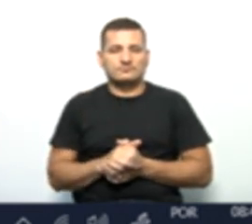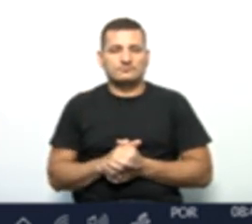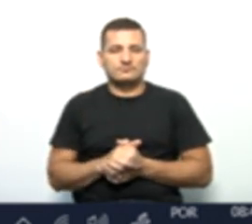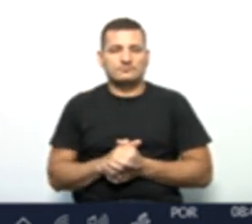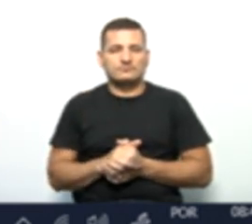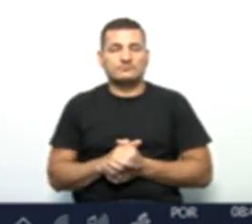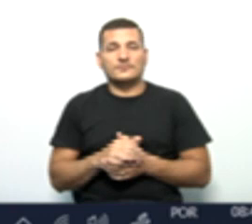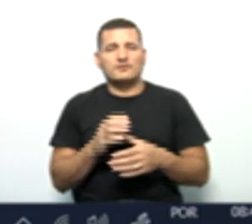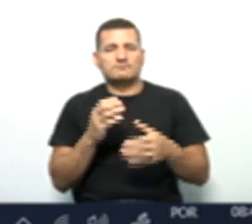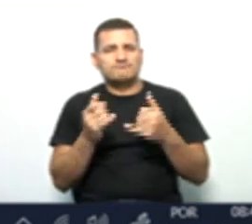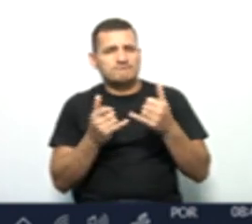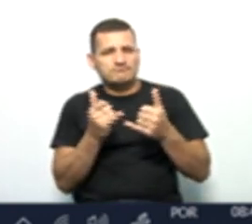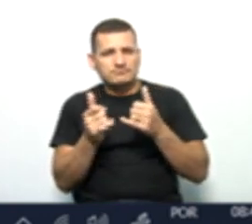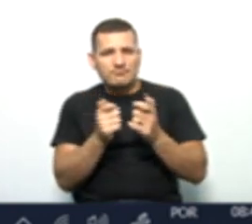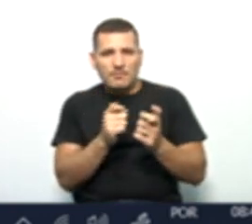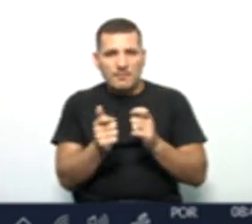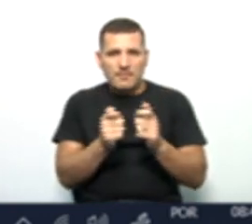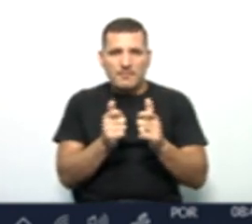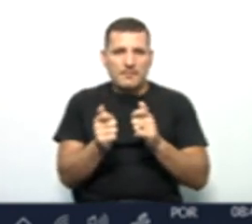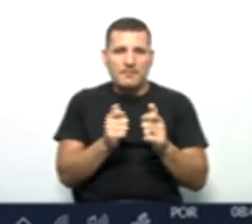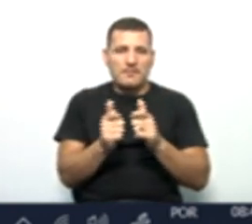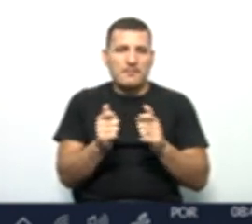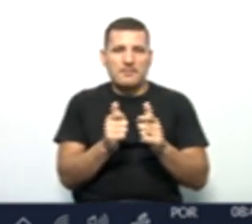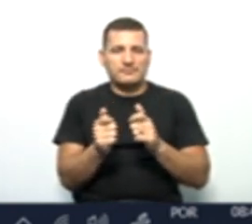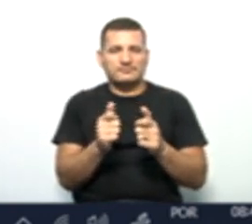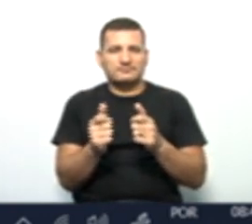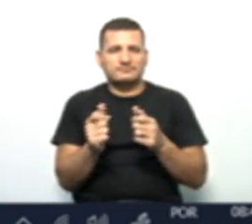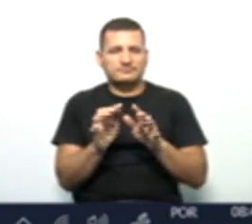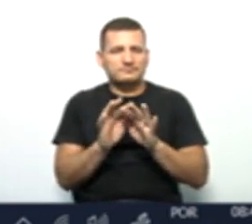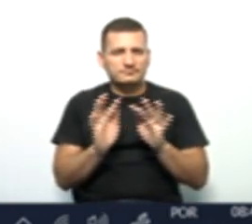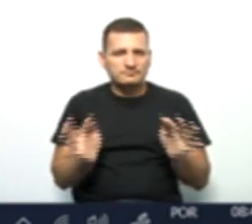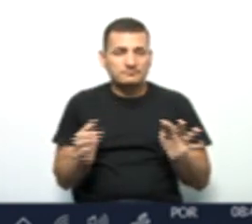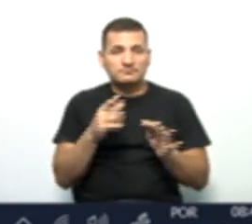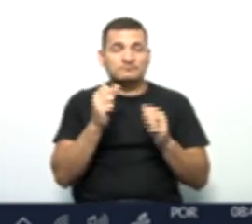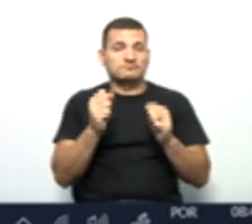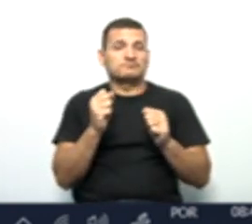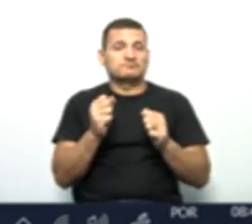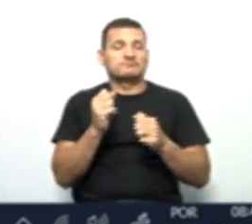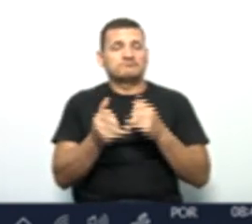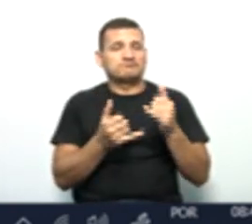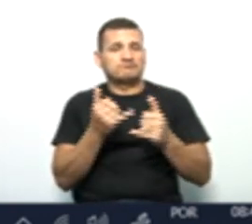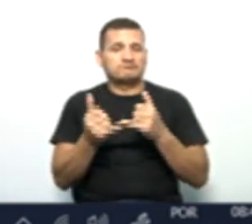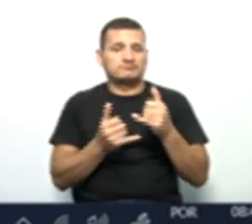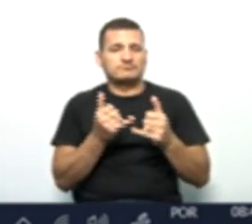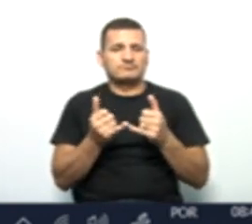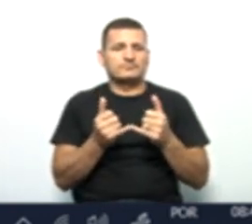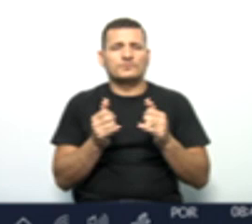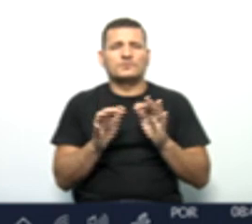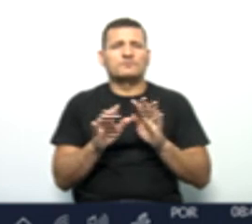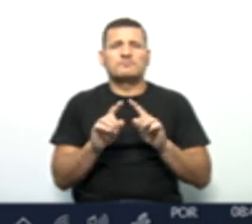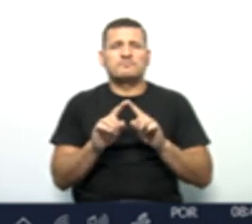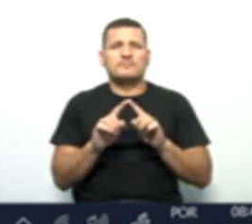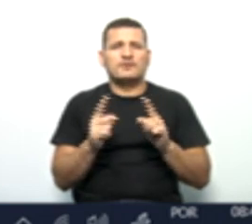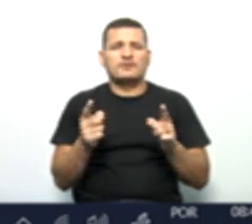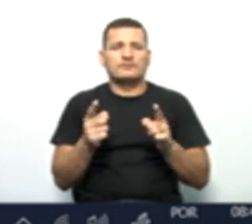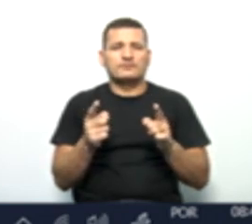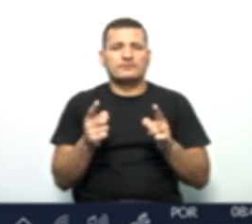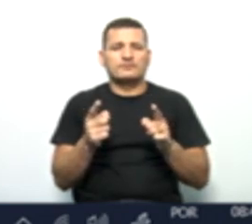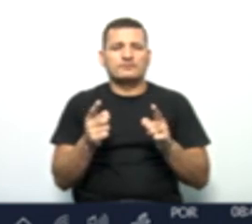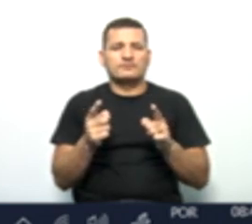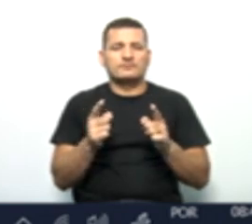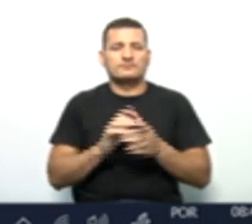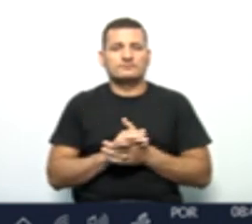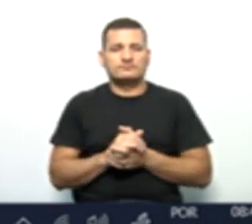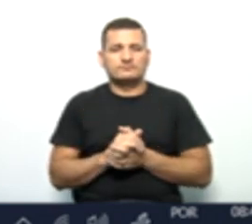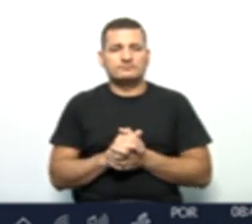Tá vendo? É um joguinho simples que vocês vão poder brincar aí. E aí, como que a gente faz? Vou